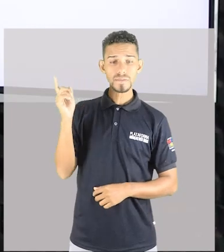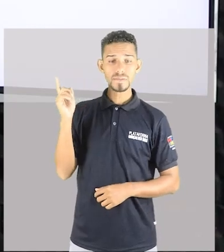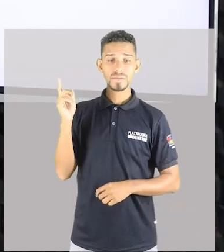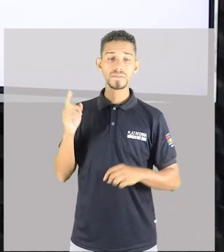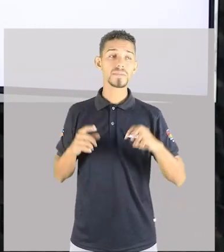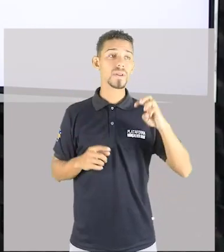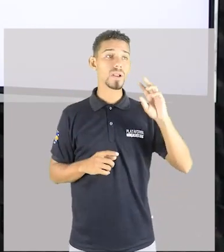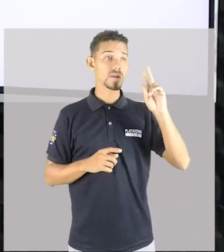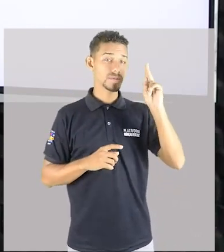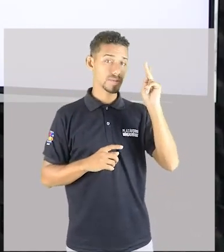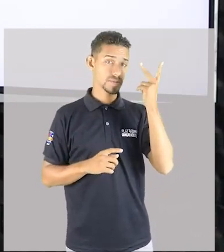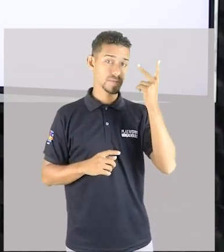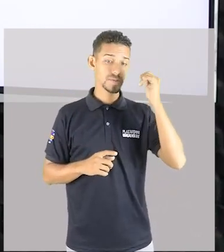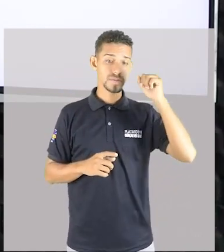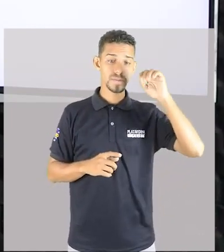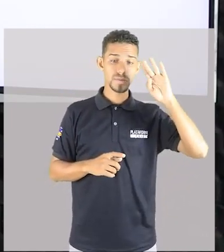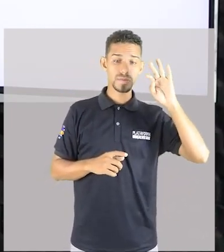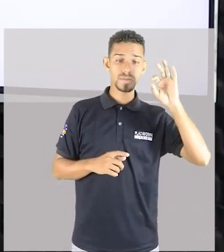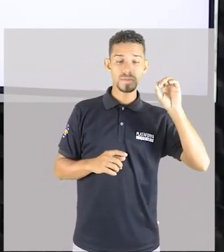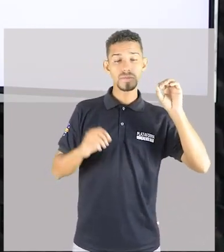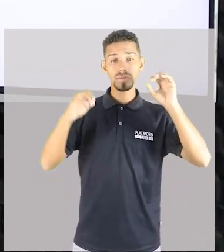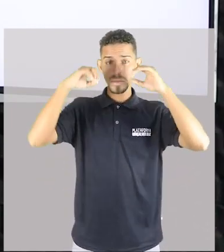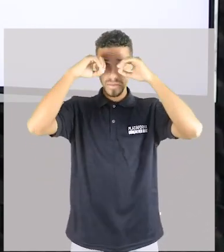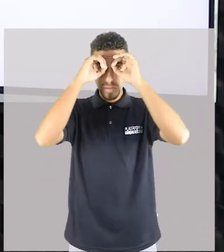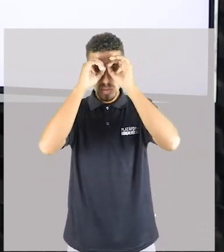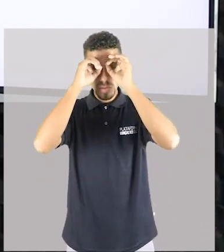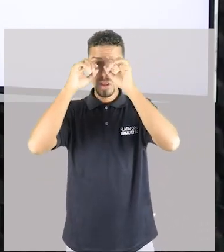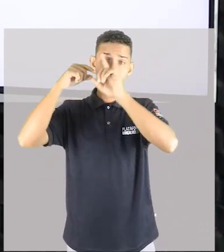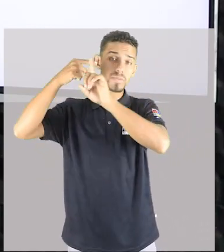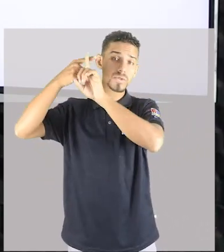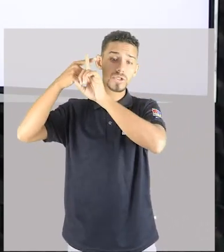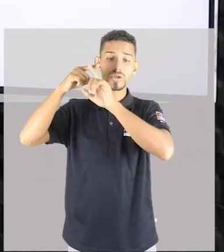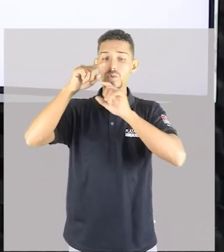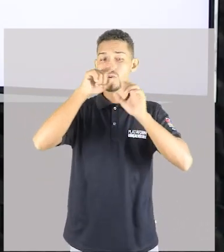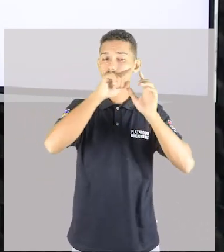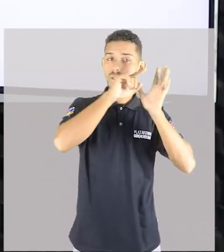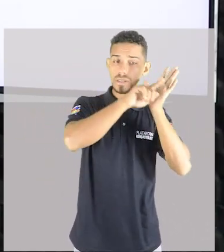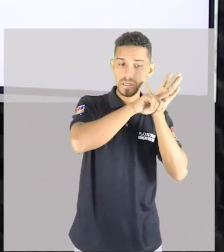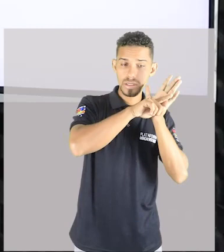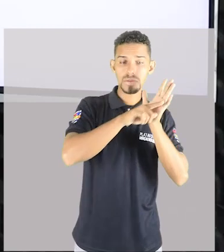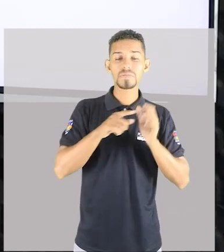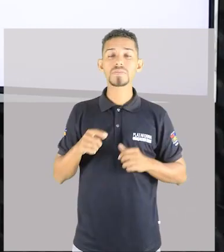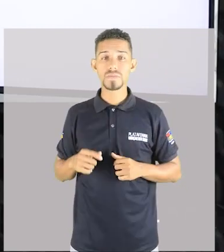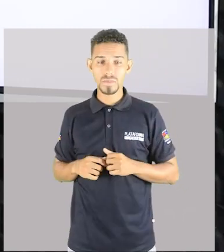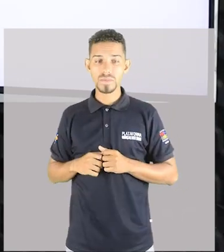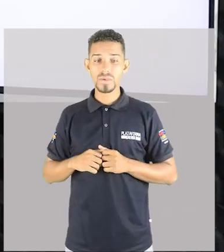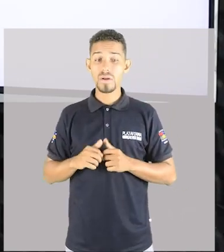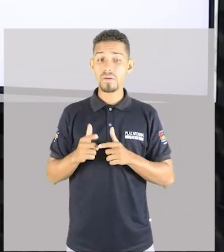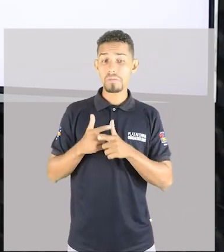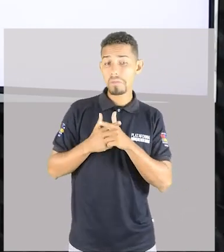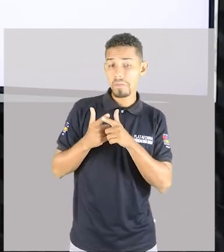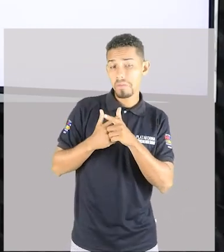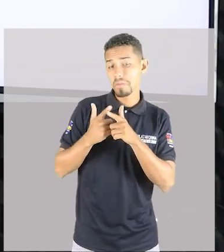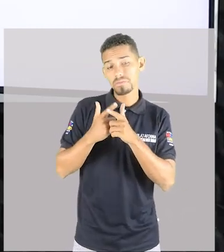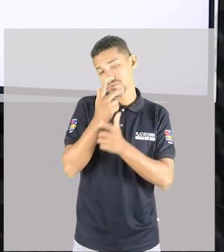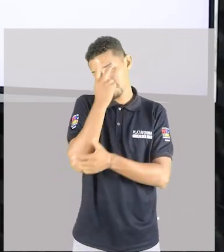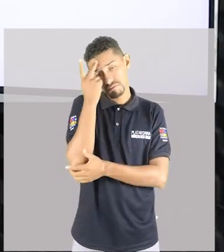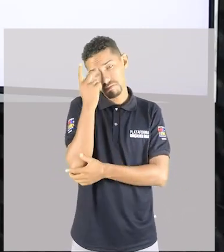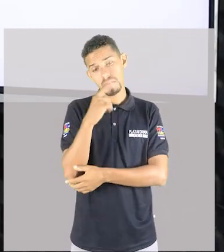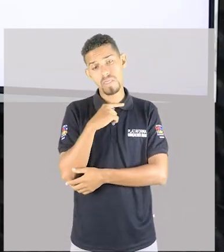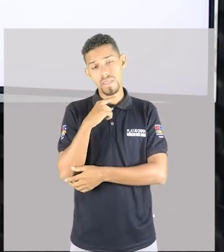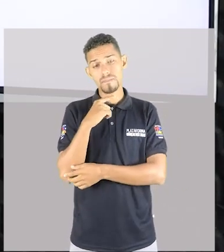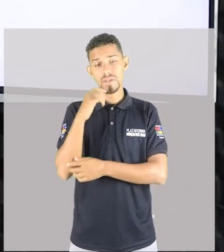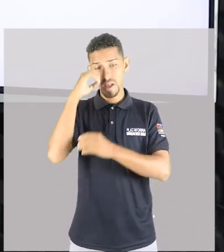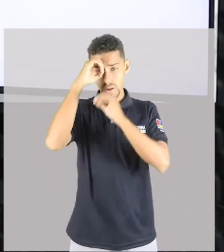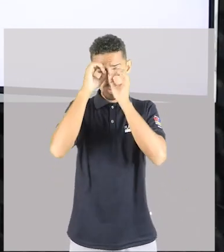olho esquerdo. Aí usa esses dois tipos de lentes, uma lente positiva e outra negativa. O problema da visão que provavelmente esse paciente possui em cada